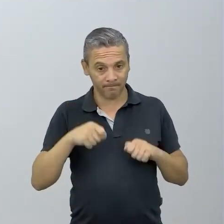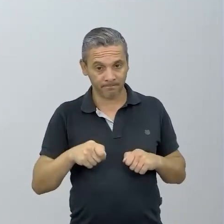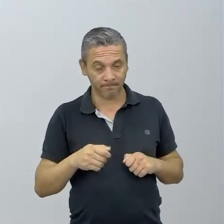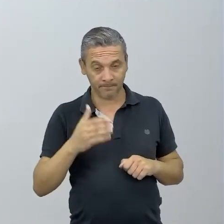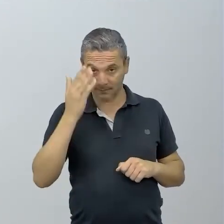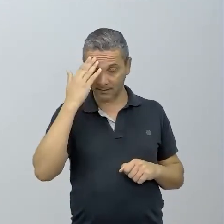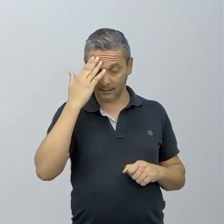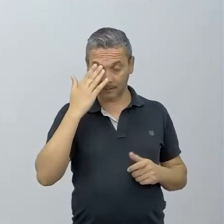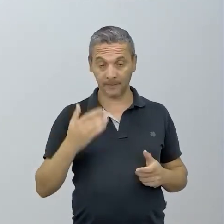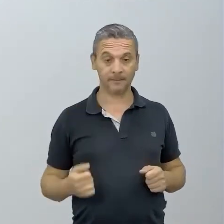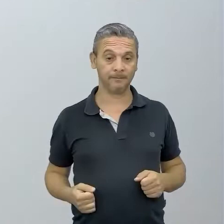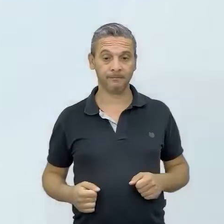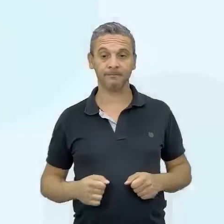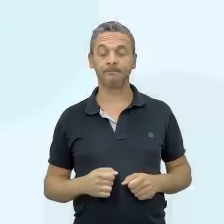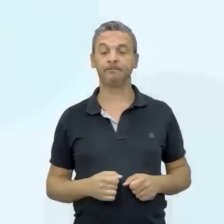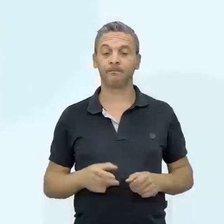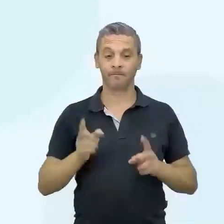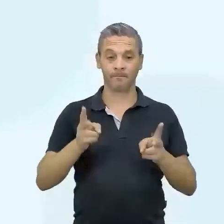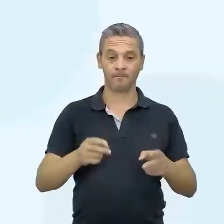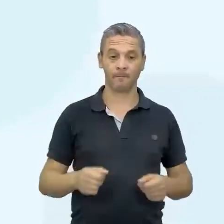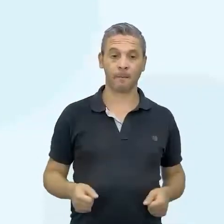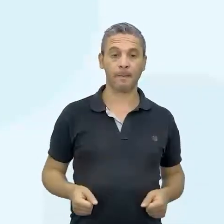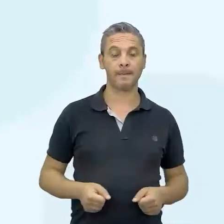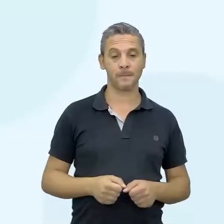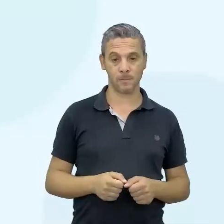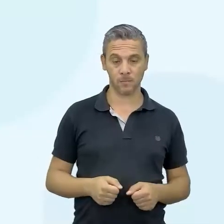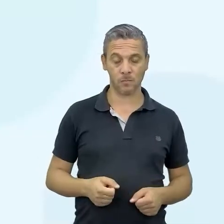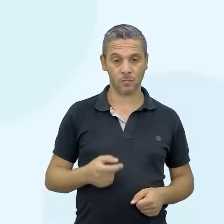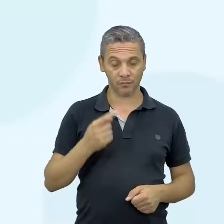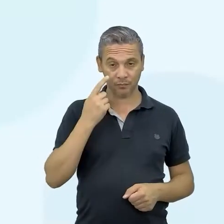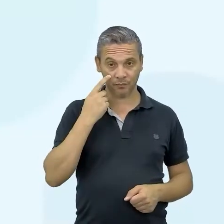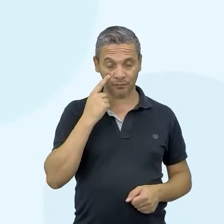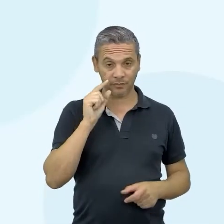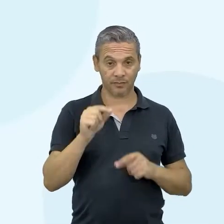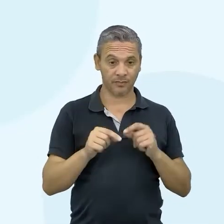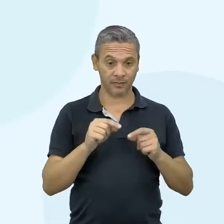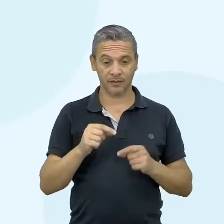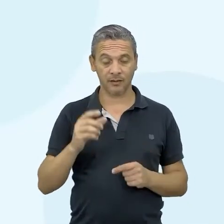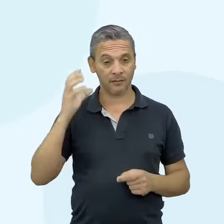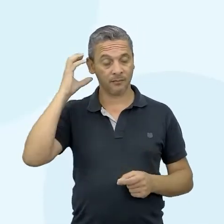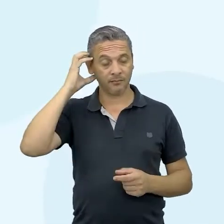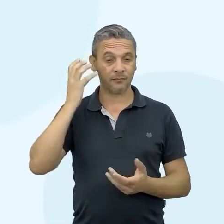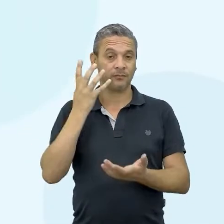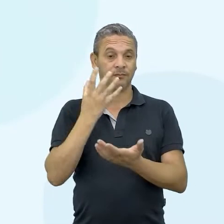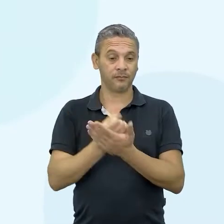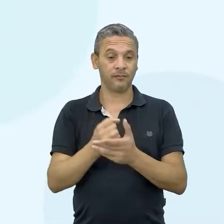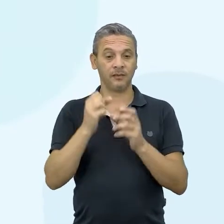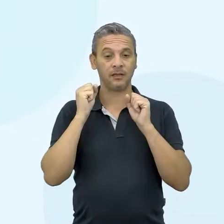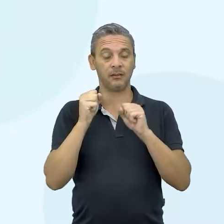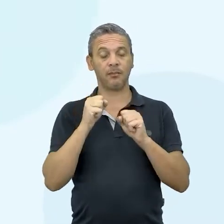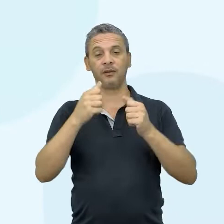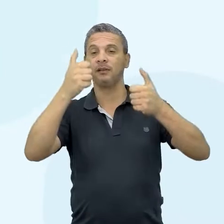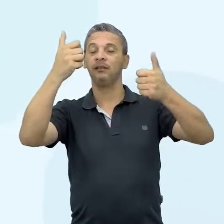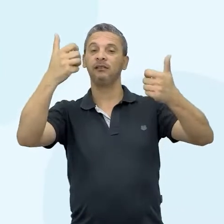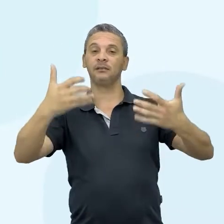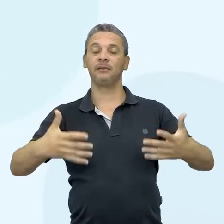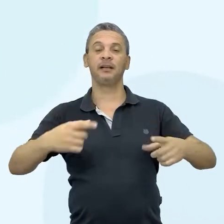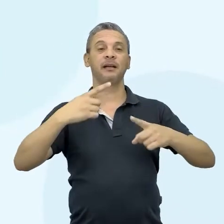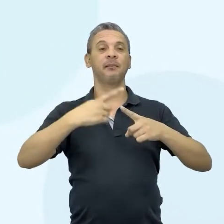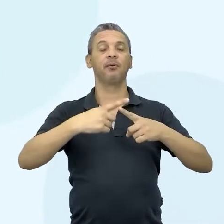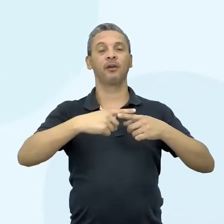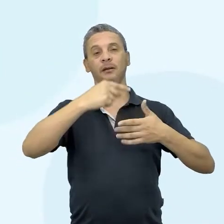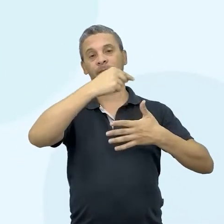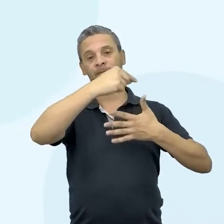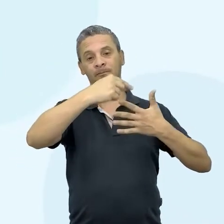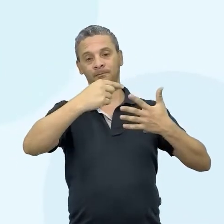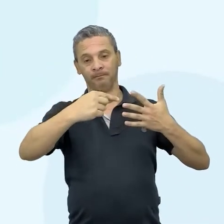promessas, tá bom? Continuando, ó. Eu quero então, aí nesse podcast de vocês podem explicar os motivos, a gente já